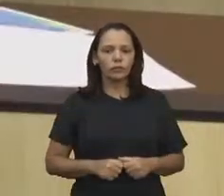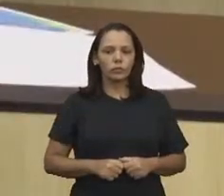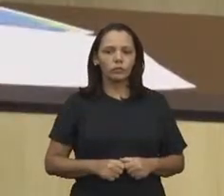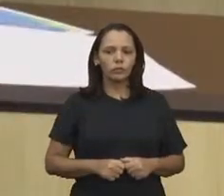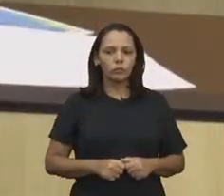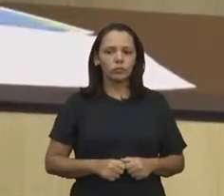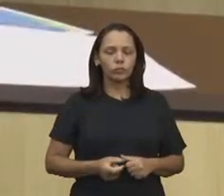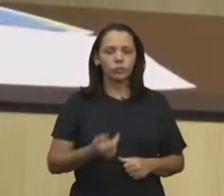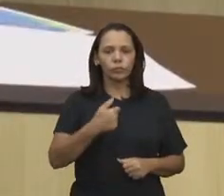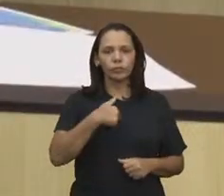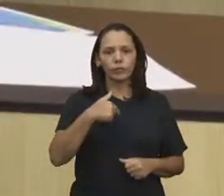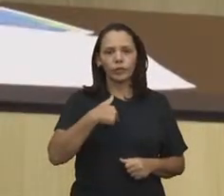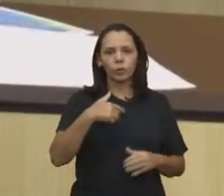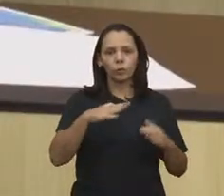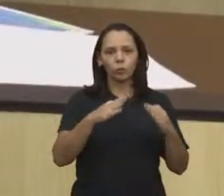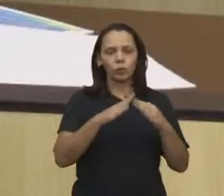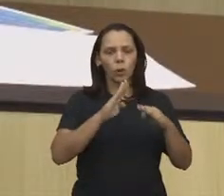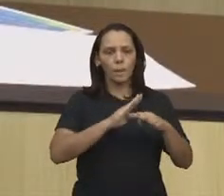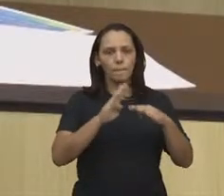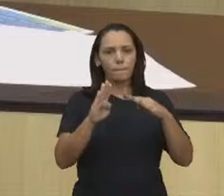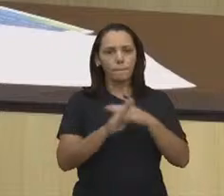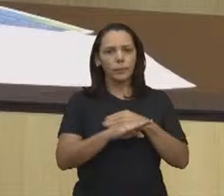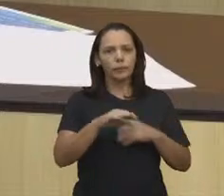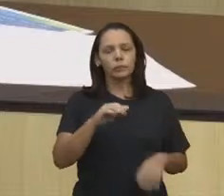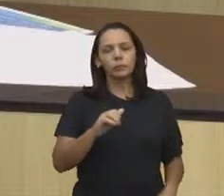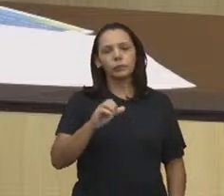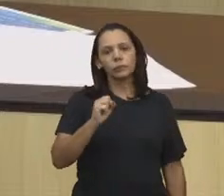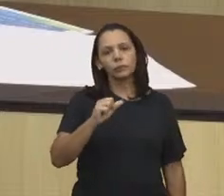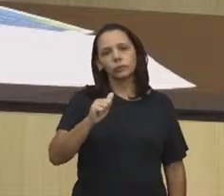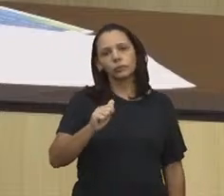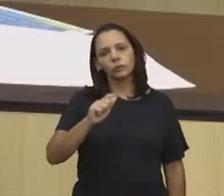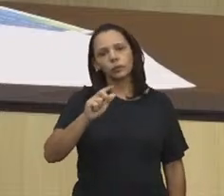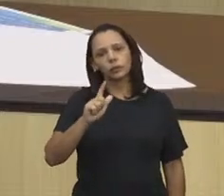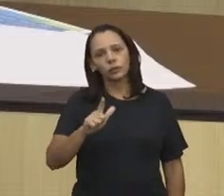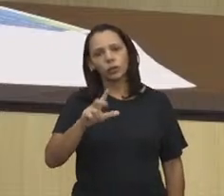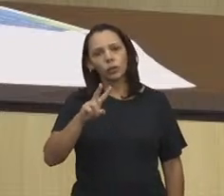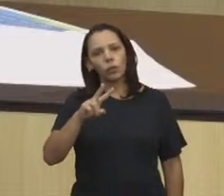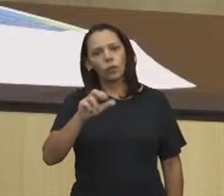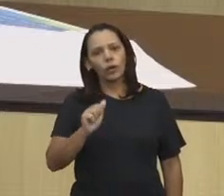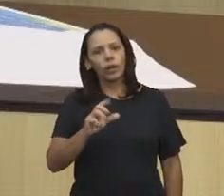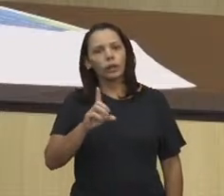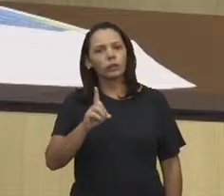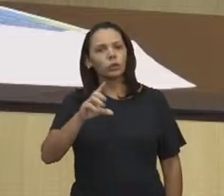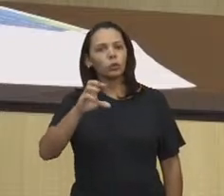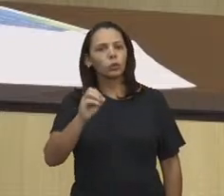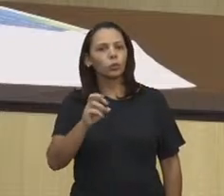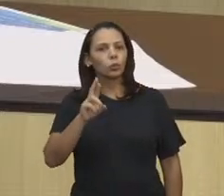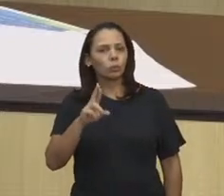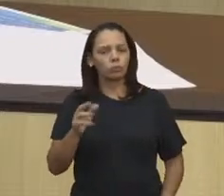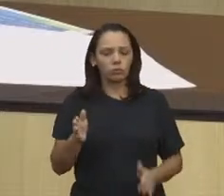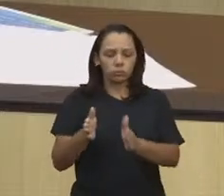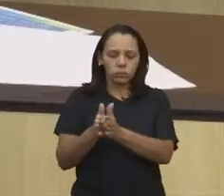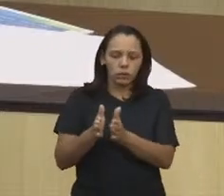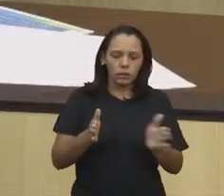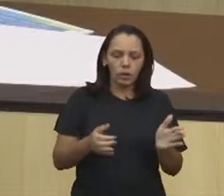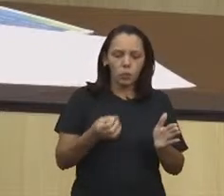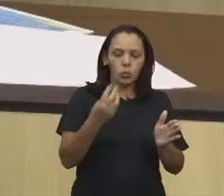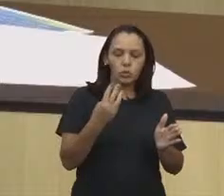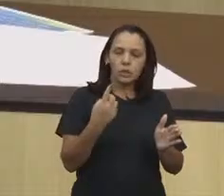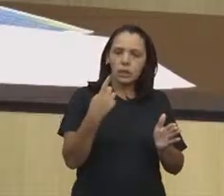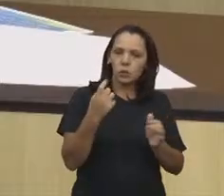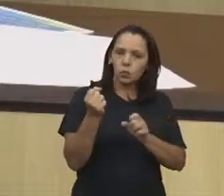Gente, eu moro no Cidade de Salvador há 31 anos e a população vem sofrendo há